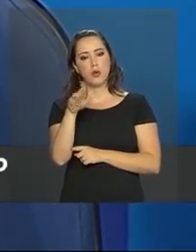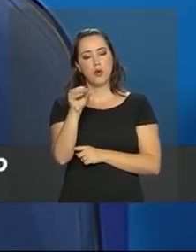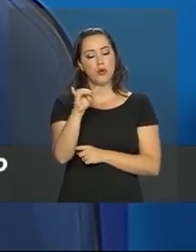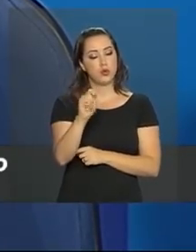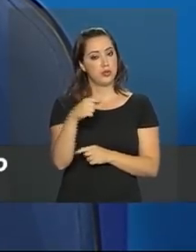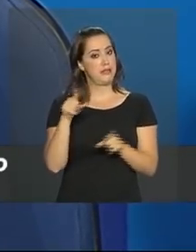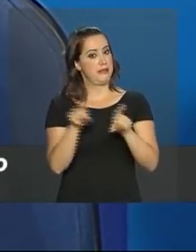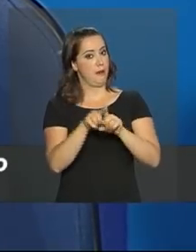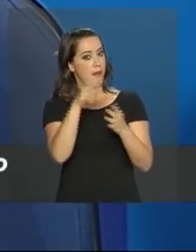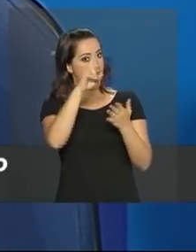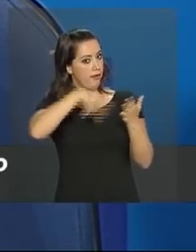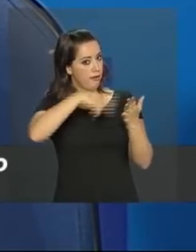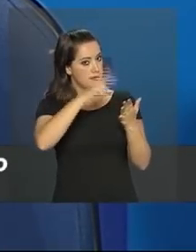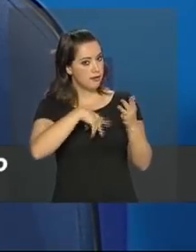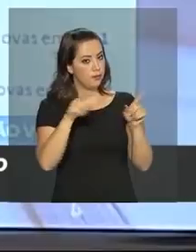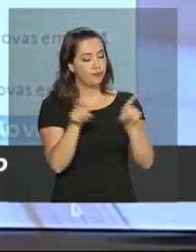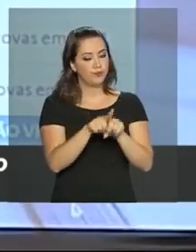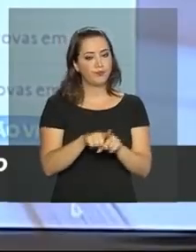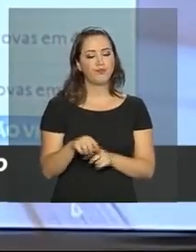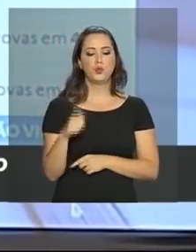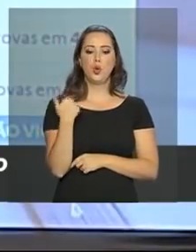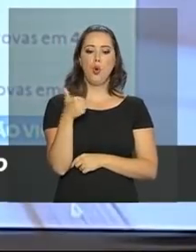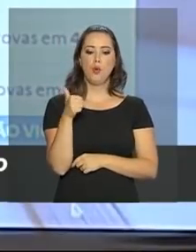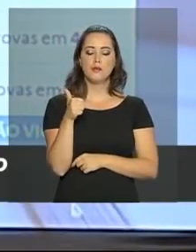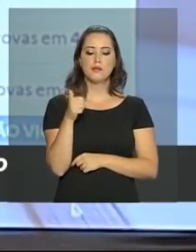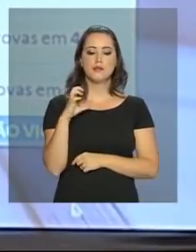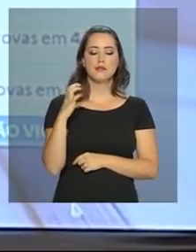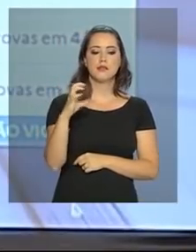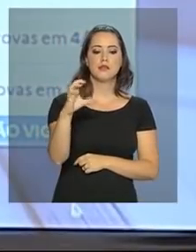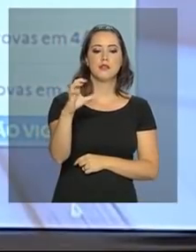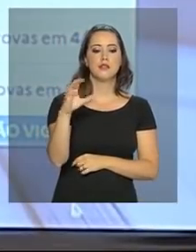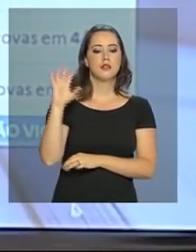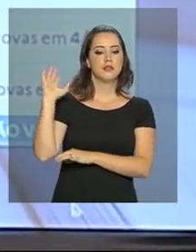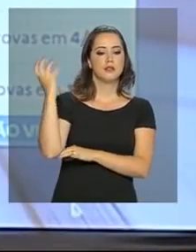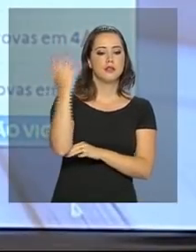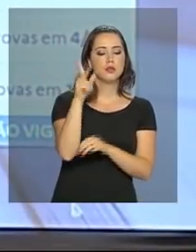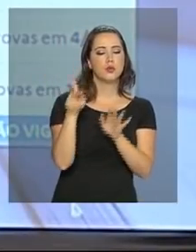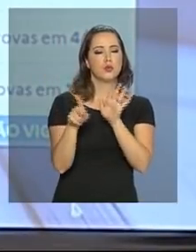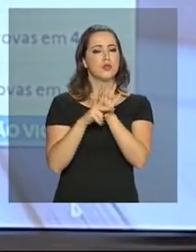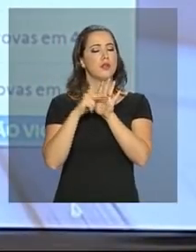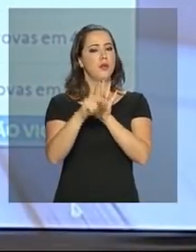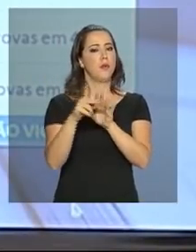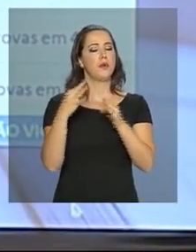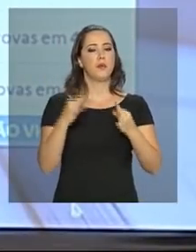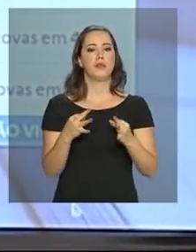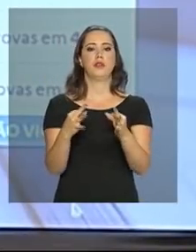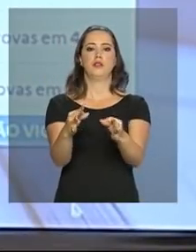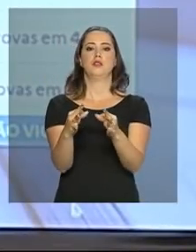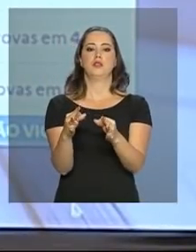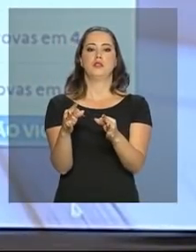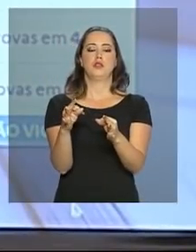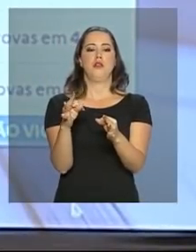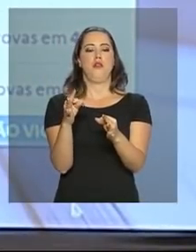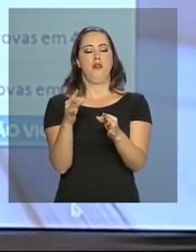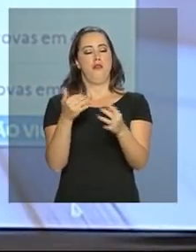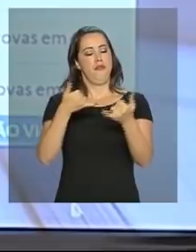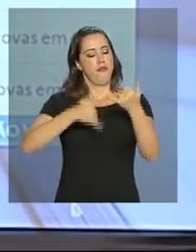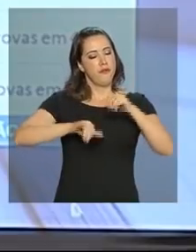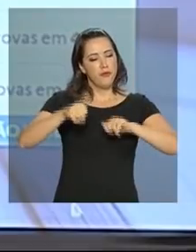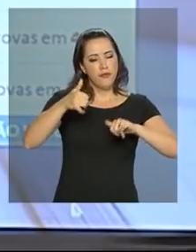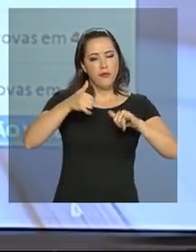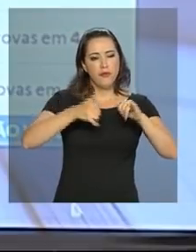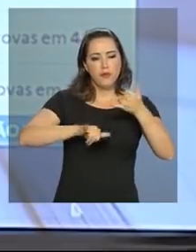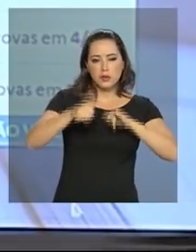nós teremos então ciências da natureza e suas tecnologias com os componentes física química e biologia e integrados e